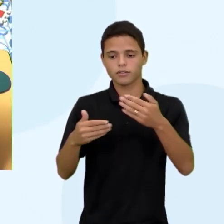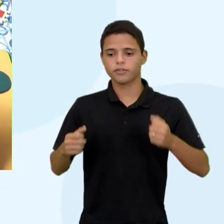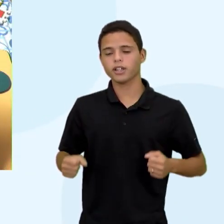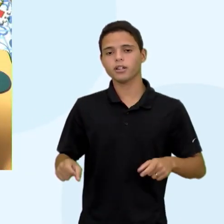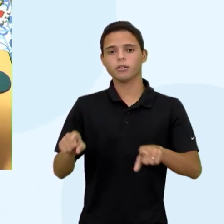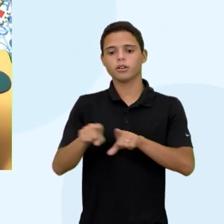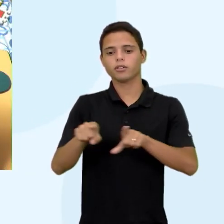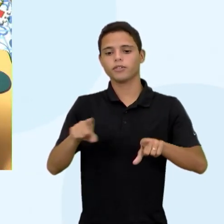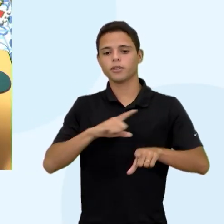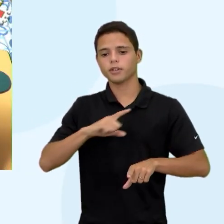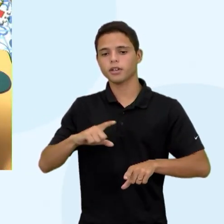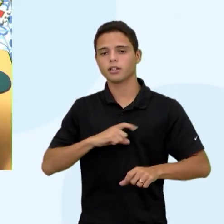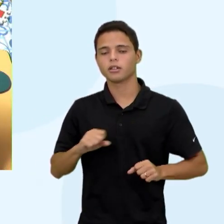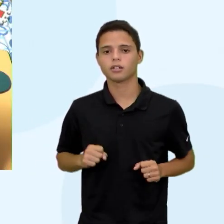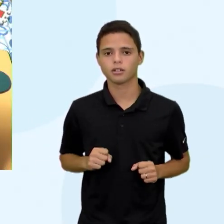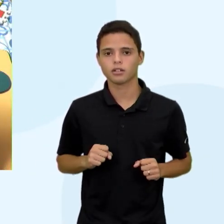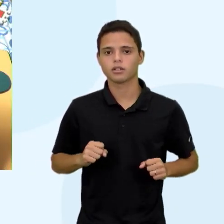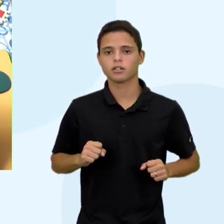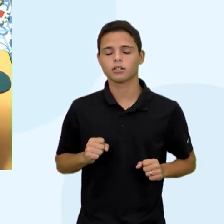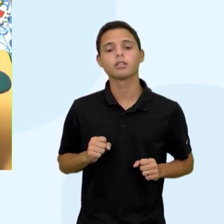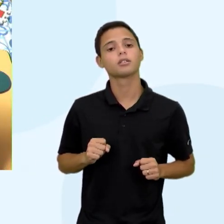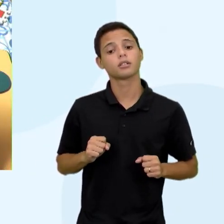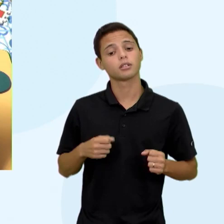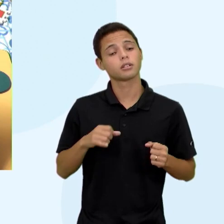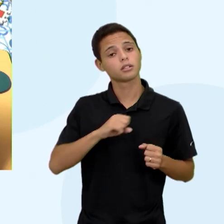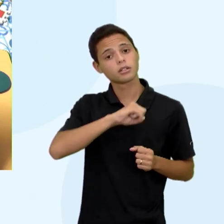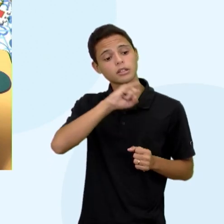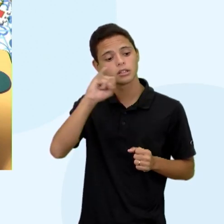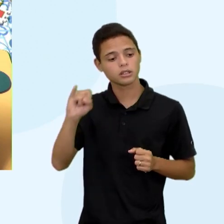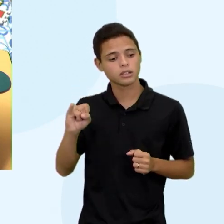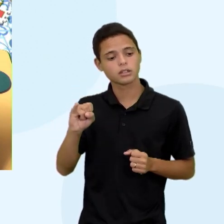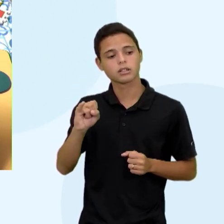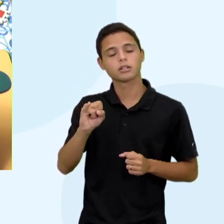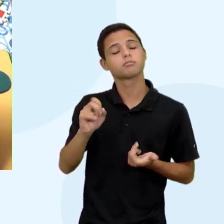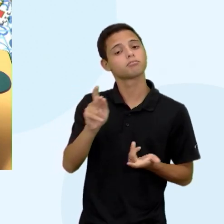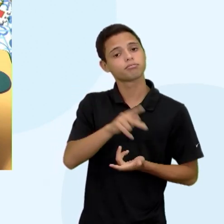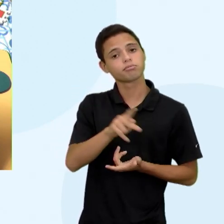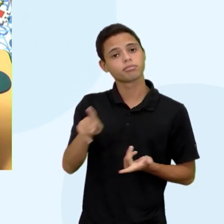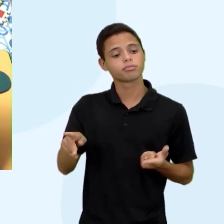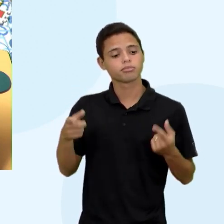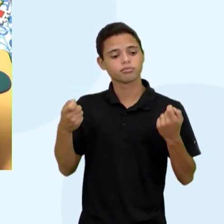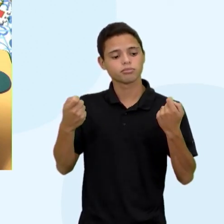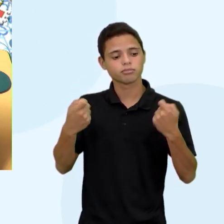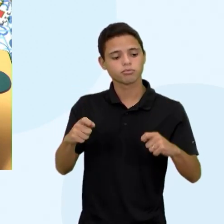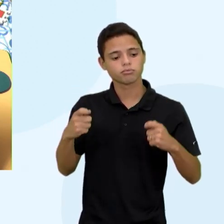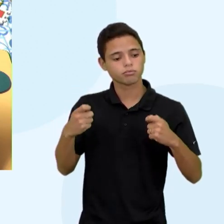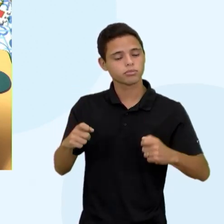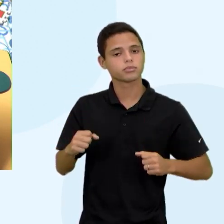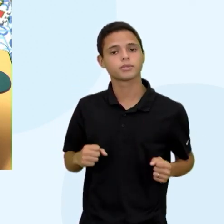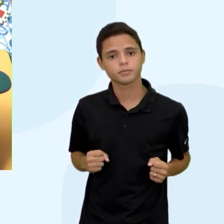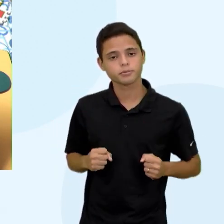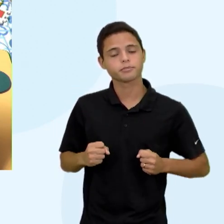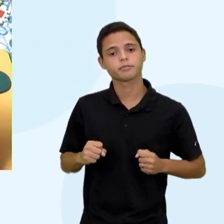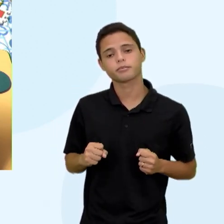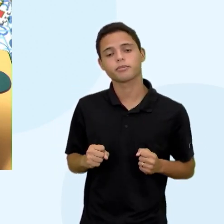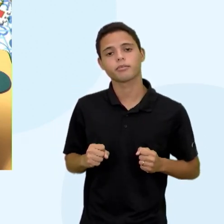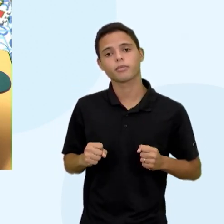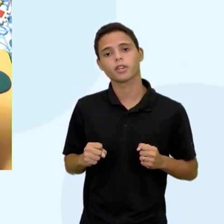tá? Para resposta de leitura escrita. Então, se o professor precisa, né, que